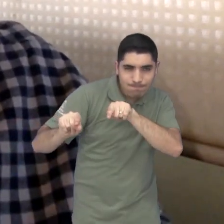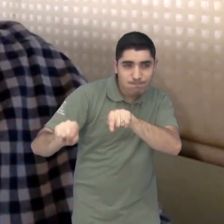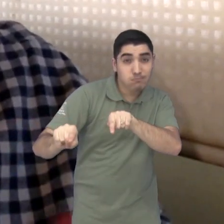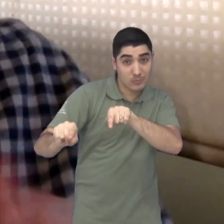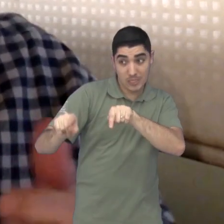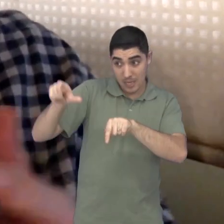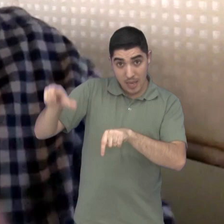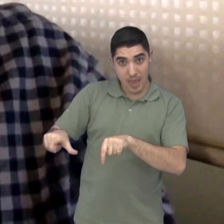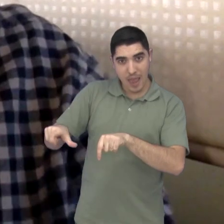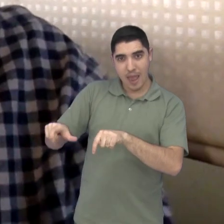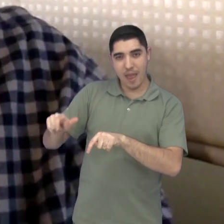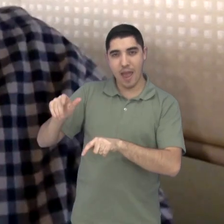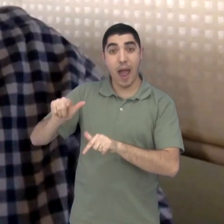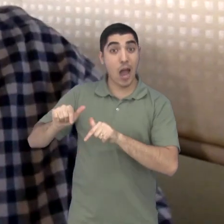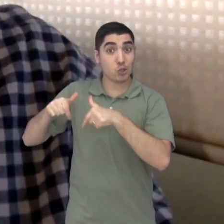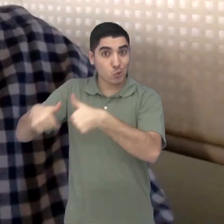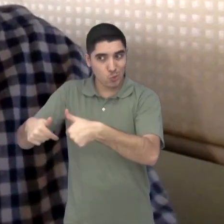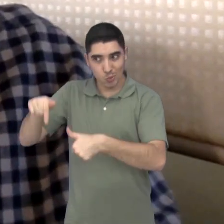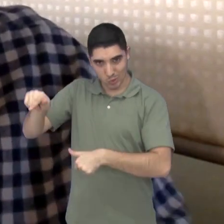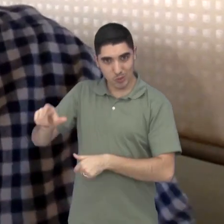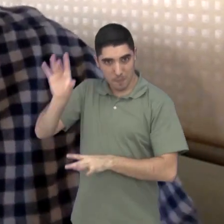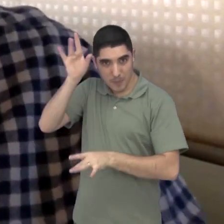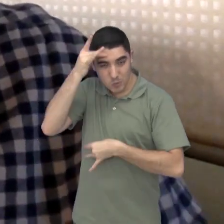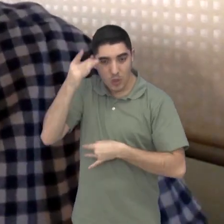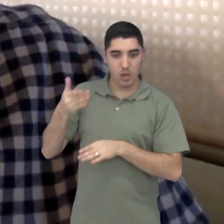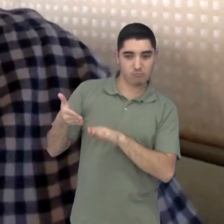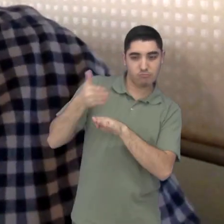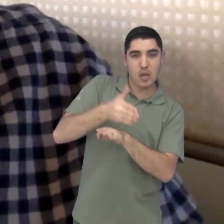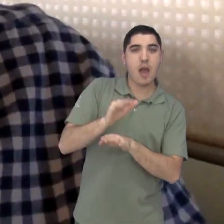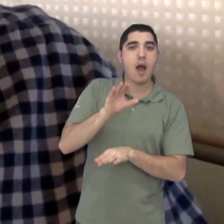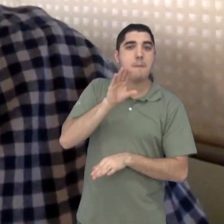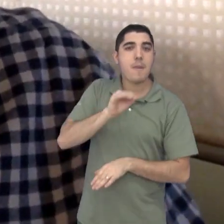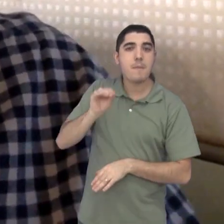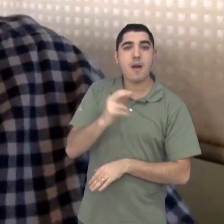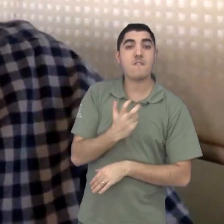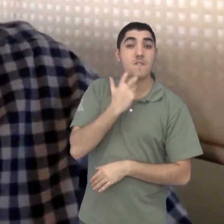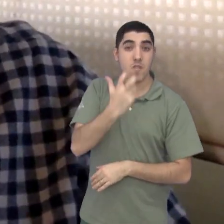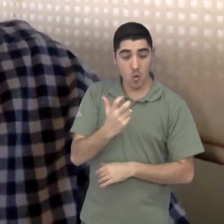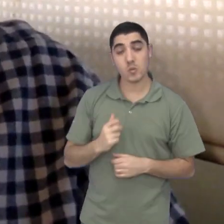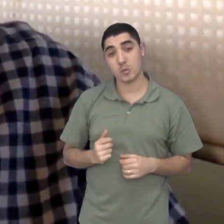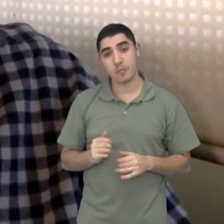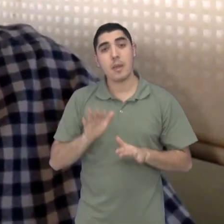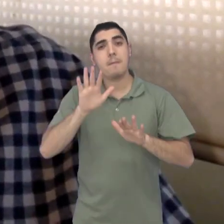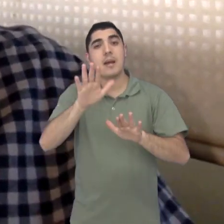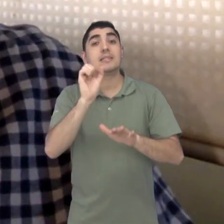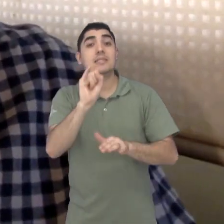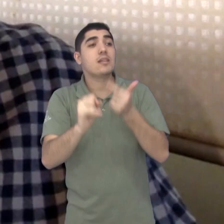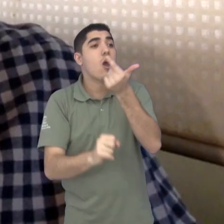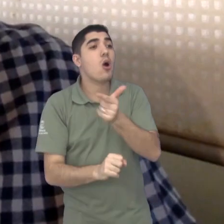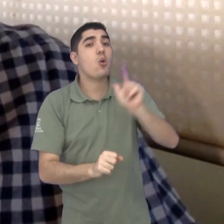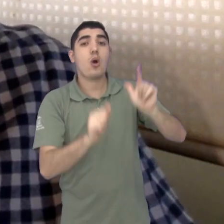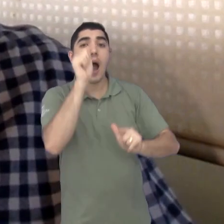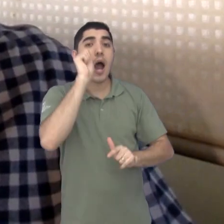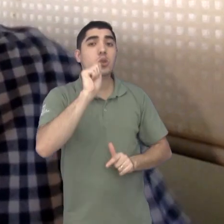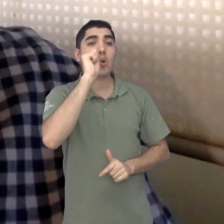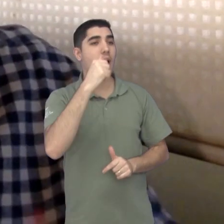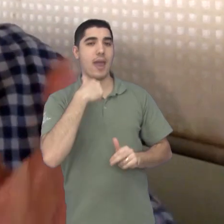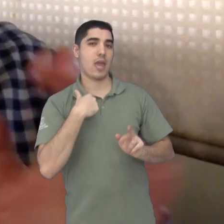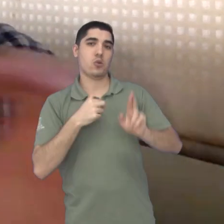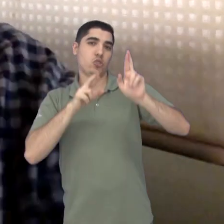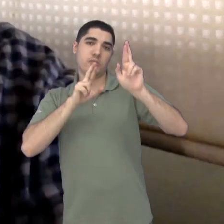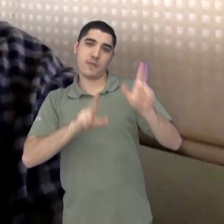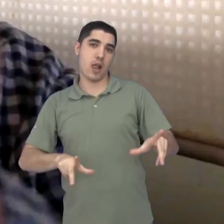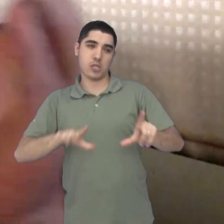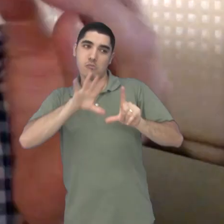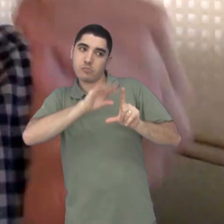som original. Por que é que eu não vou fazer isso quando eu estou dublando um outro ator? O que ele quis fazer? Qual foi